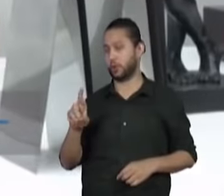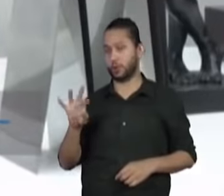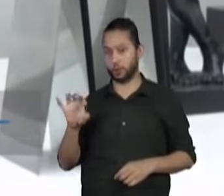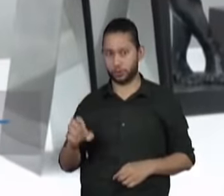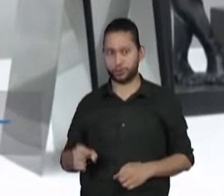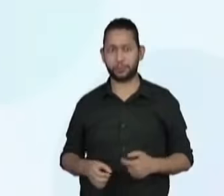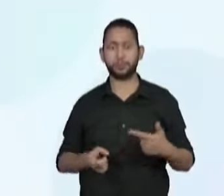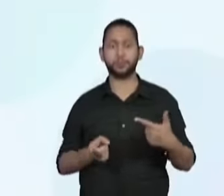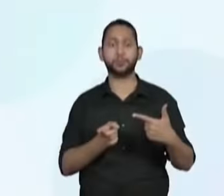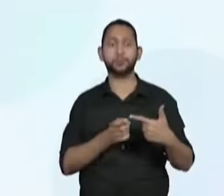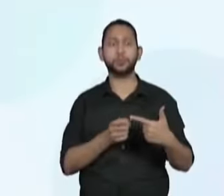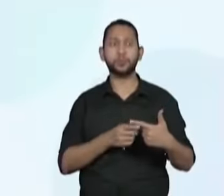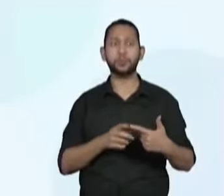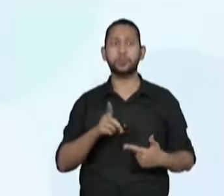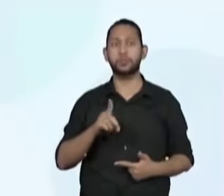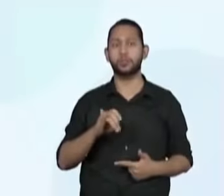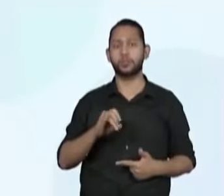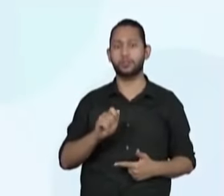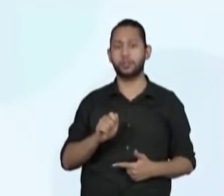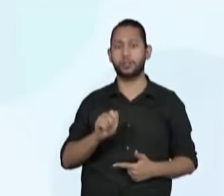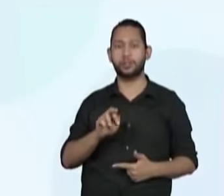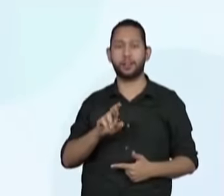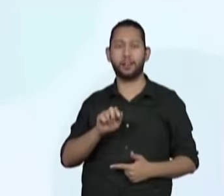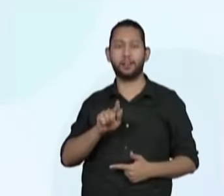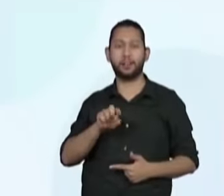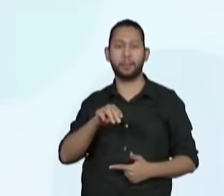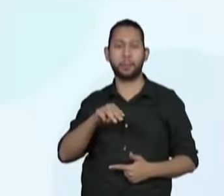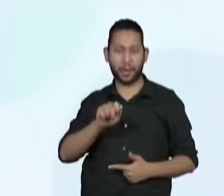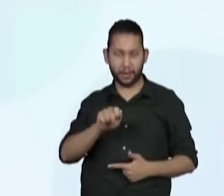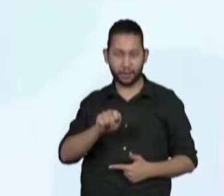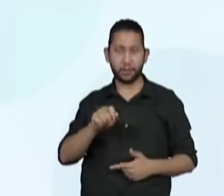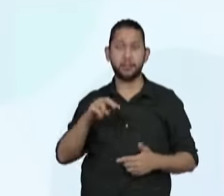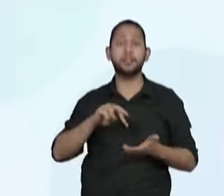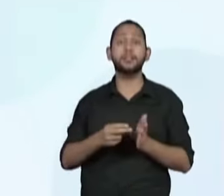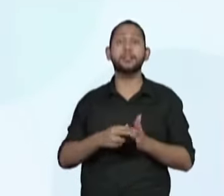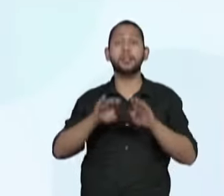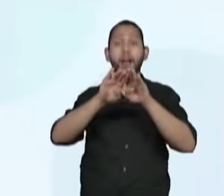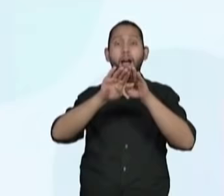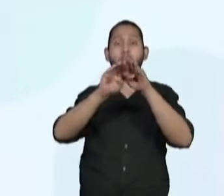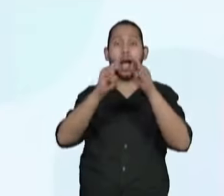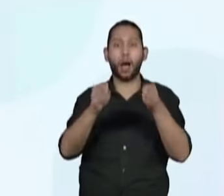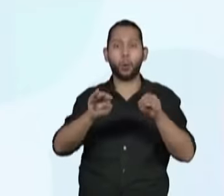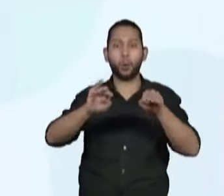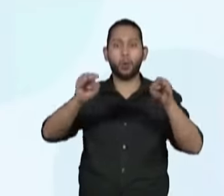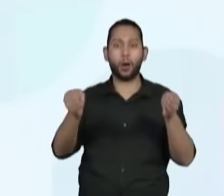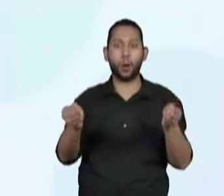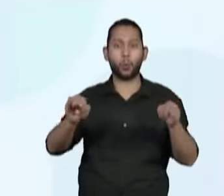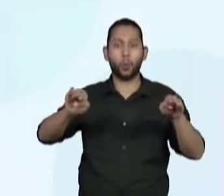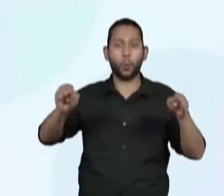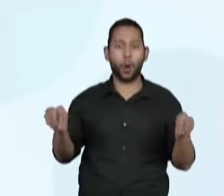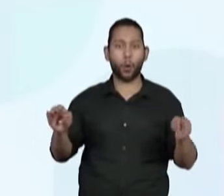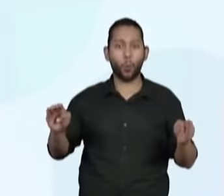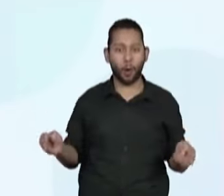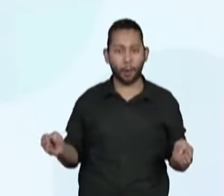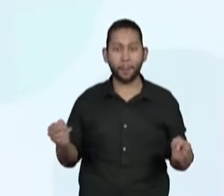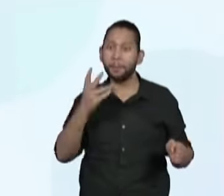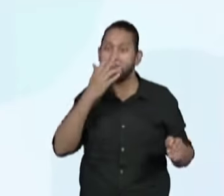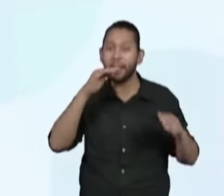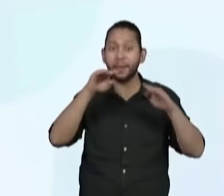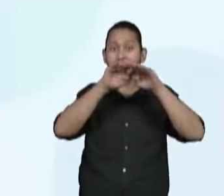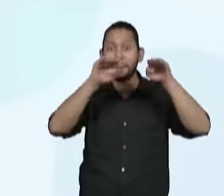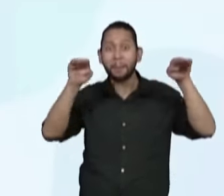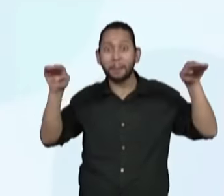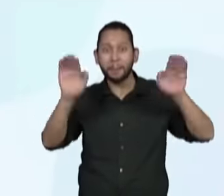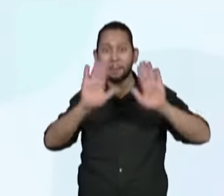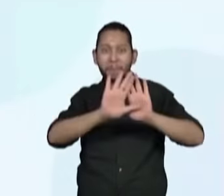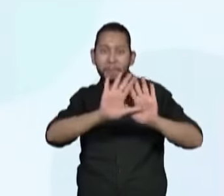chamado diafragma, que é um arco que é dividido em várias partes, né? Com o alívio do peso dele sobre as paredes, né?